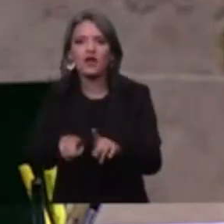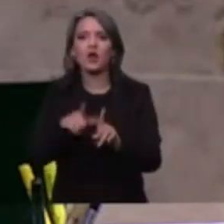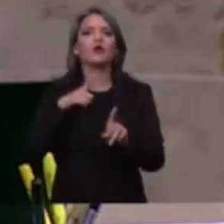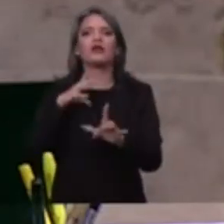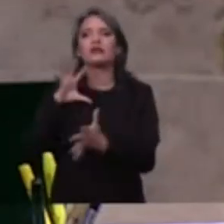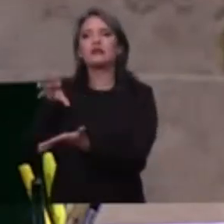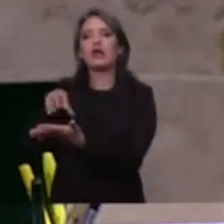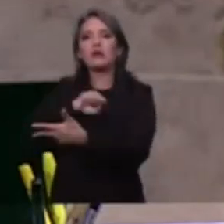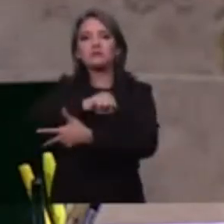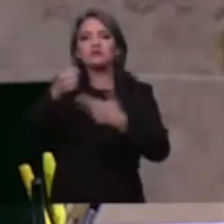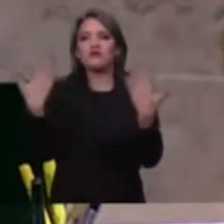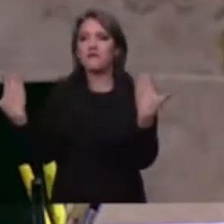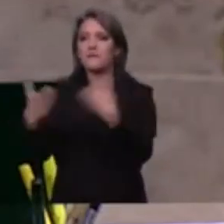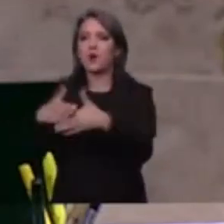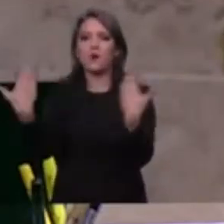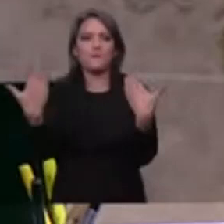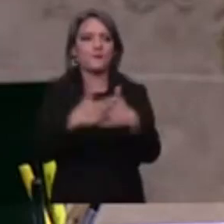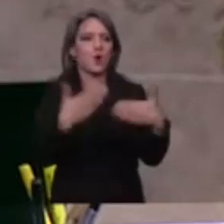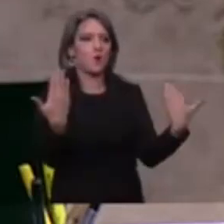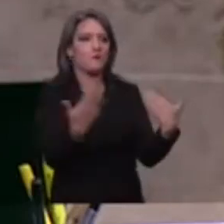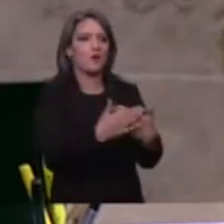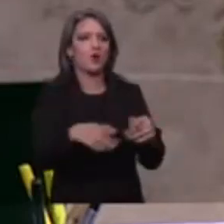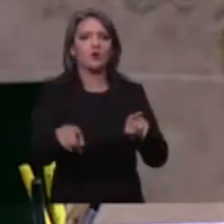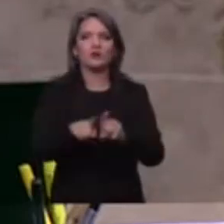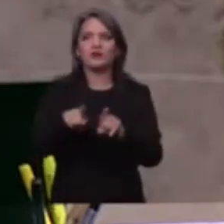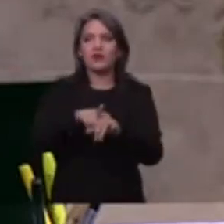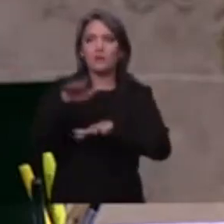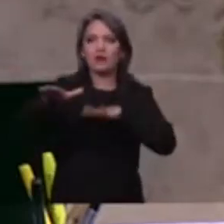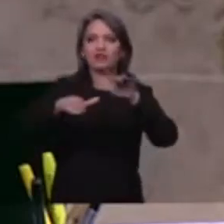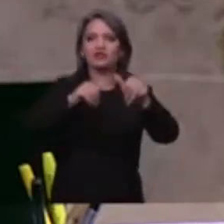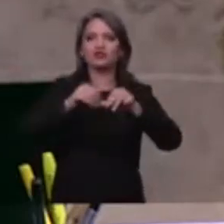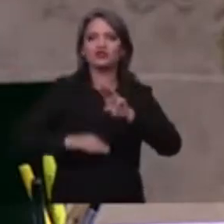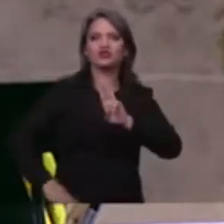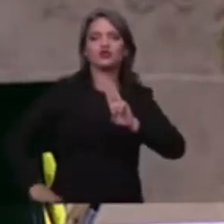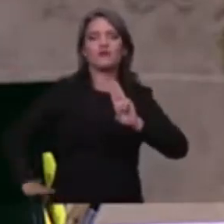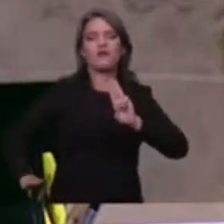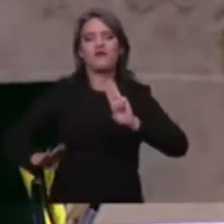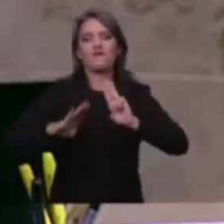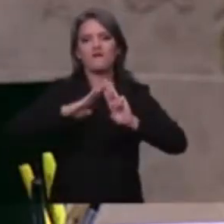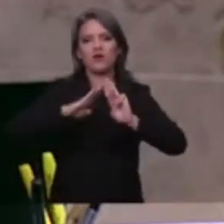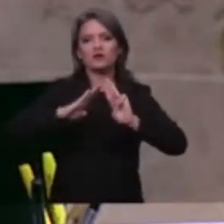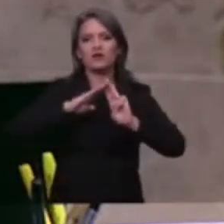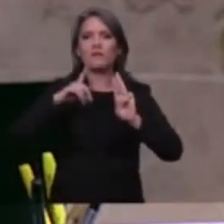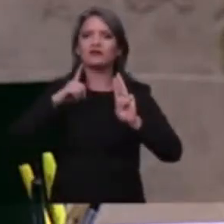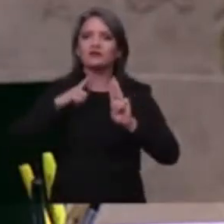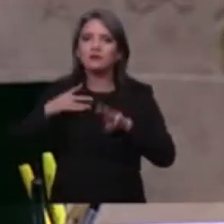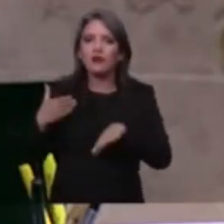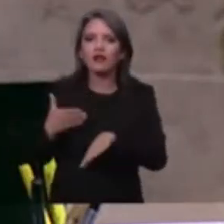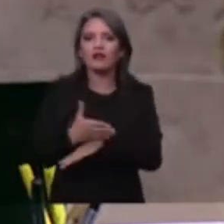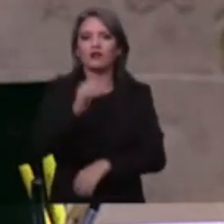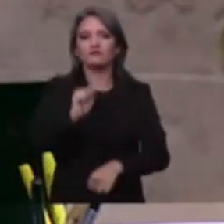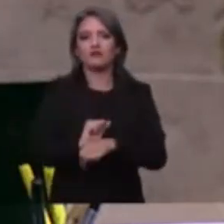instituições republicanas e a conclamação das Forças Armadas para que promovesse uma intervenção militar.